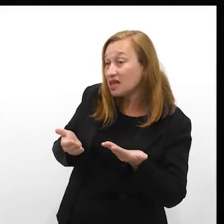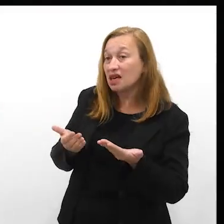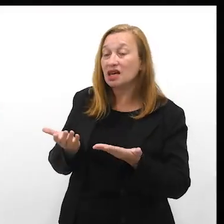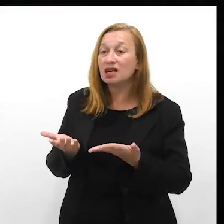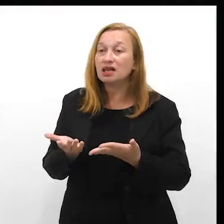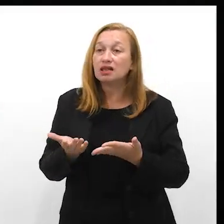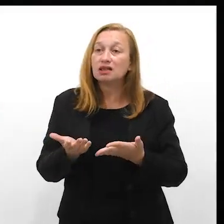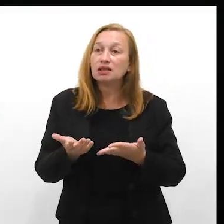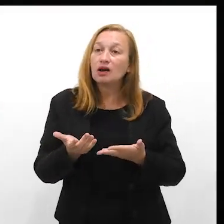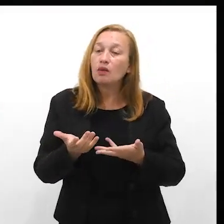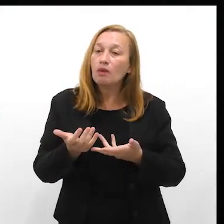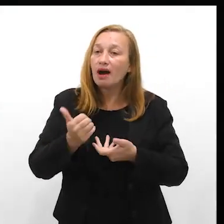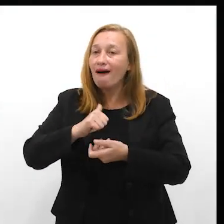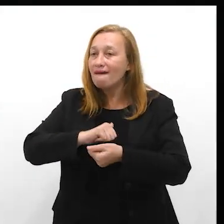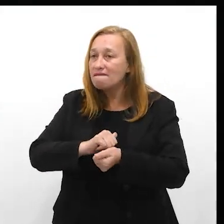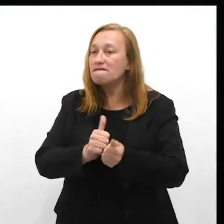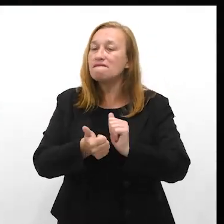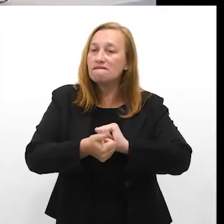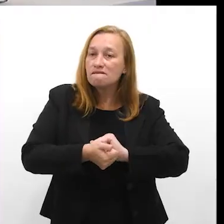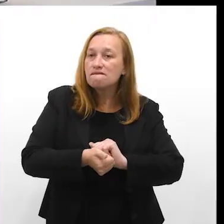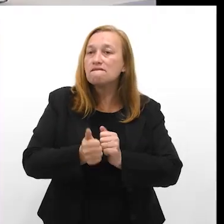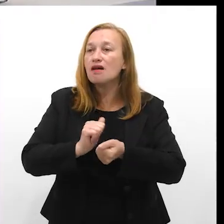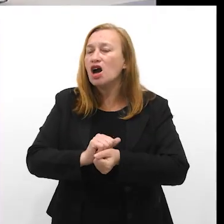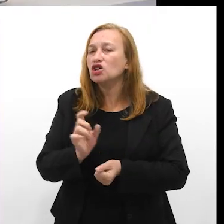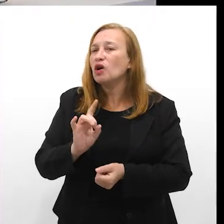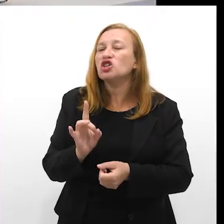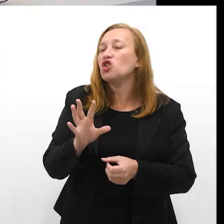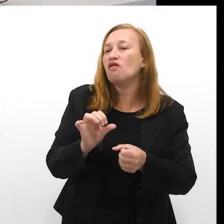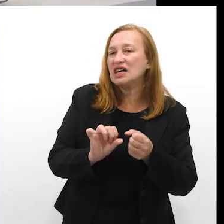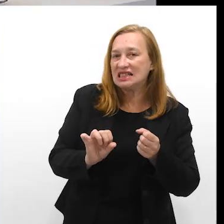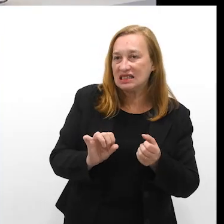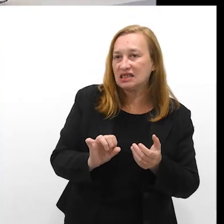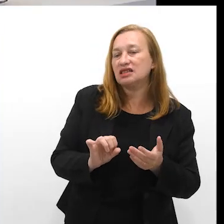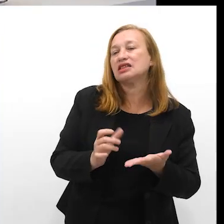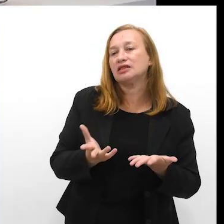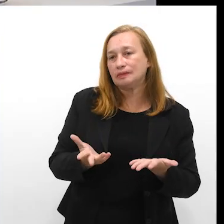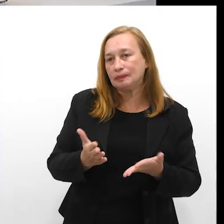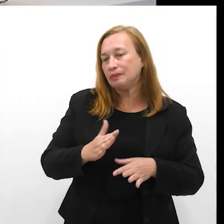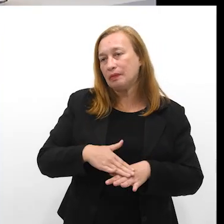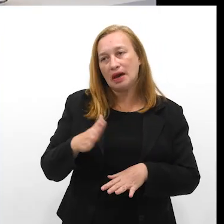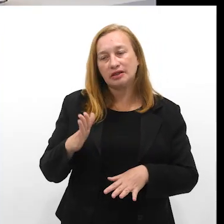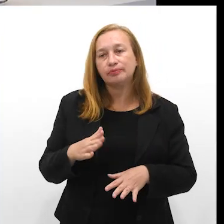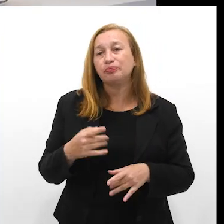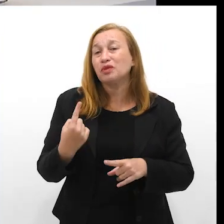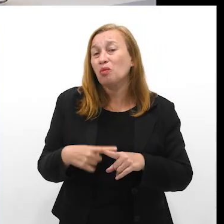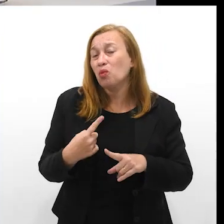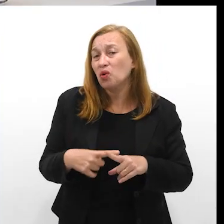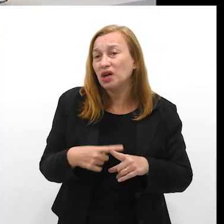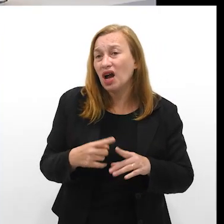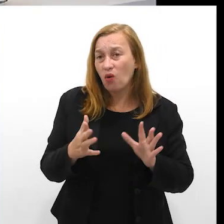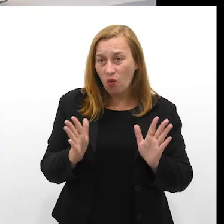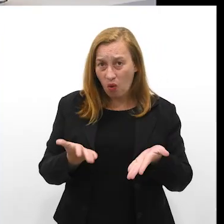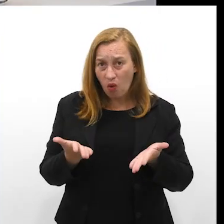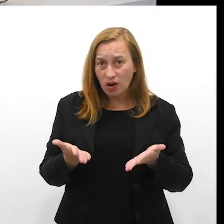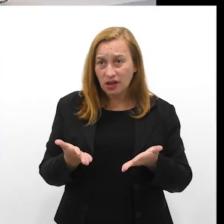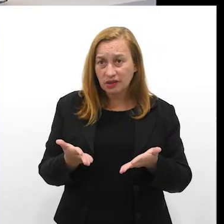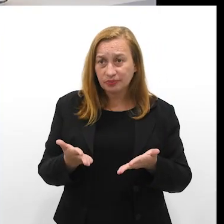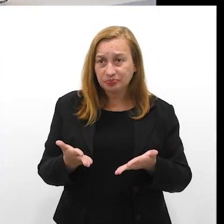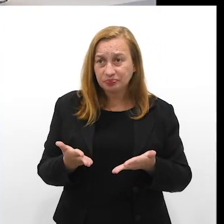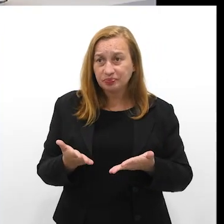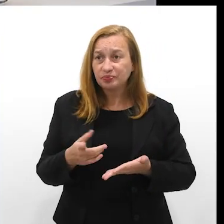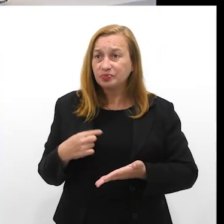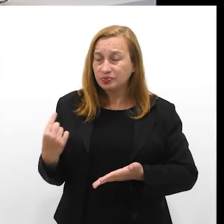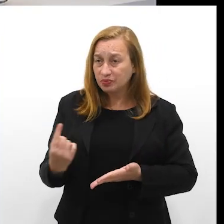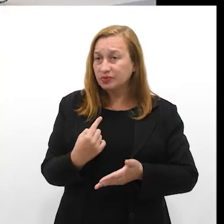Então, assim, A sua contribuição vai além só do fazer, né? vai além do fazer. Porque